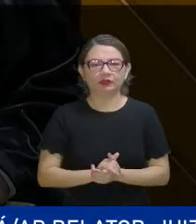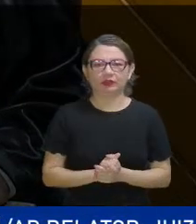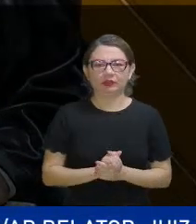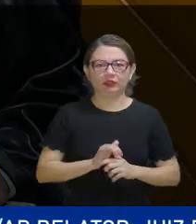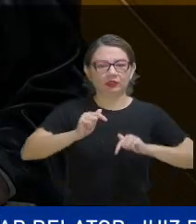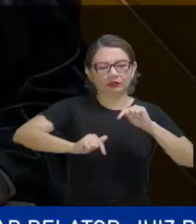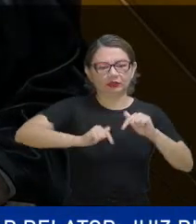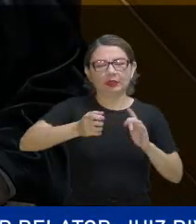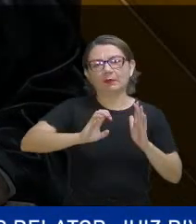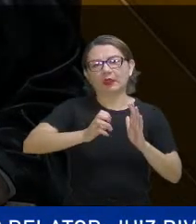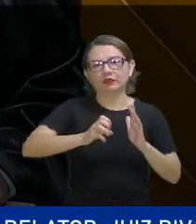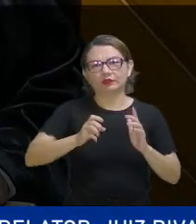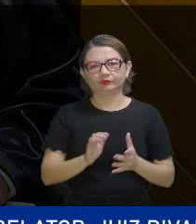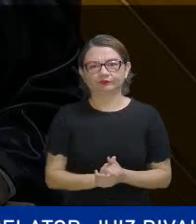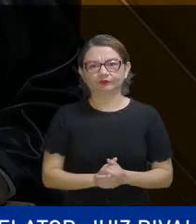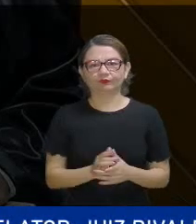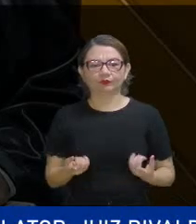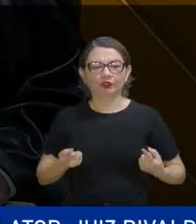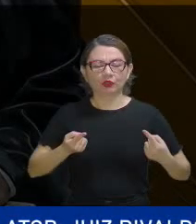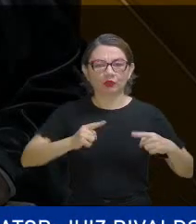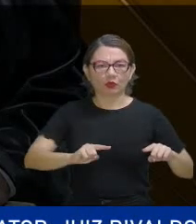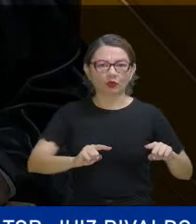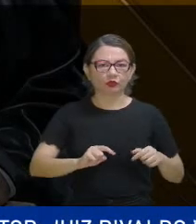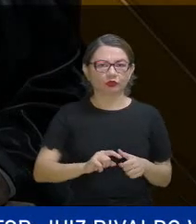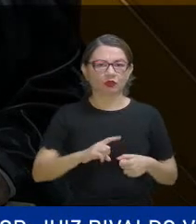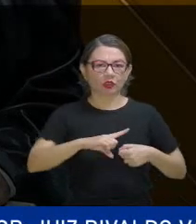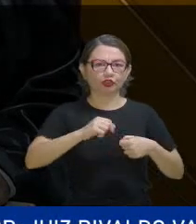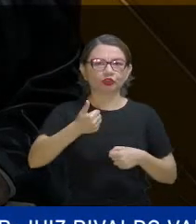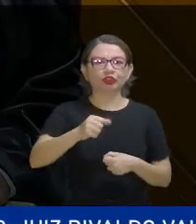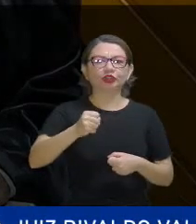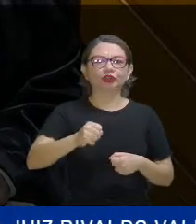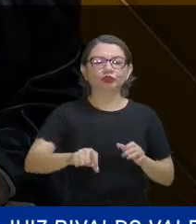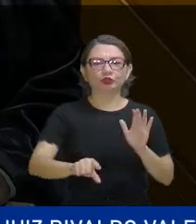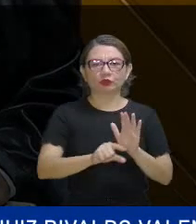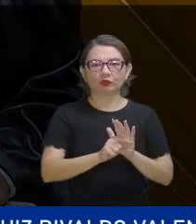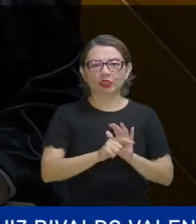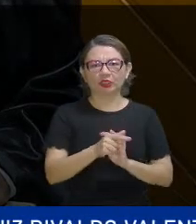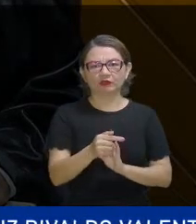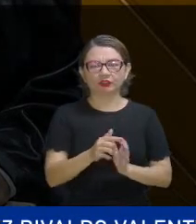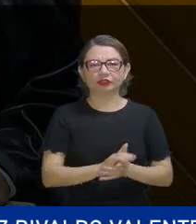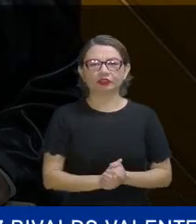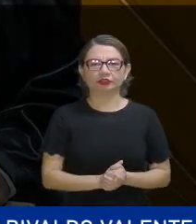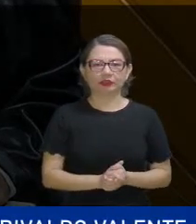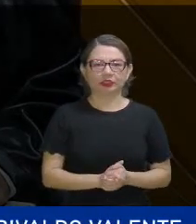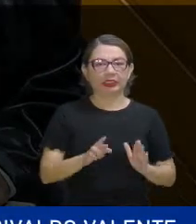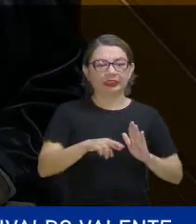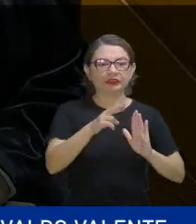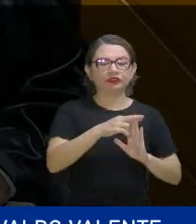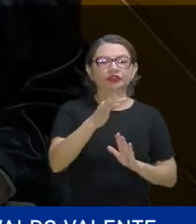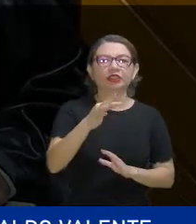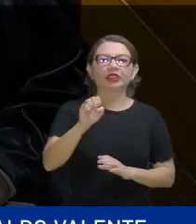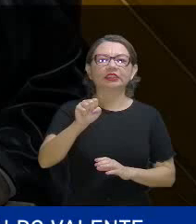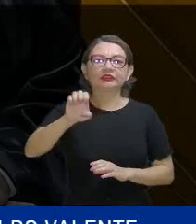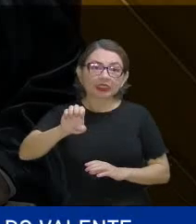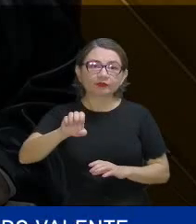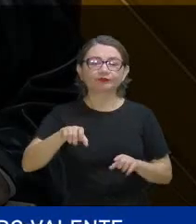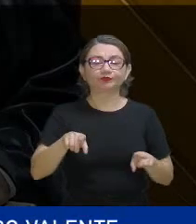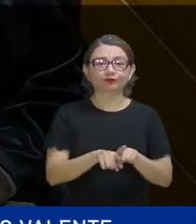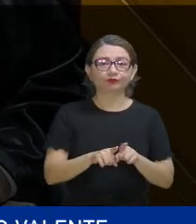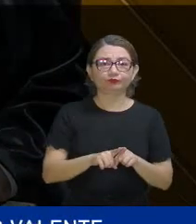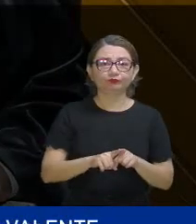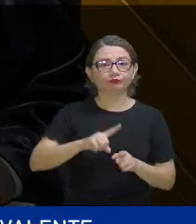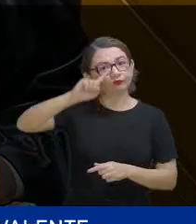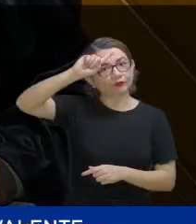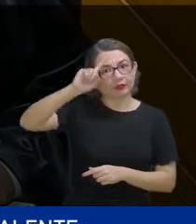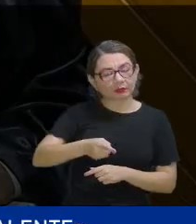partidárias. Contraria o parágrafo 7º do artigo 18 da Resolução do TSE 23.604, qual determina que